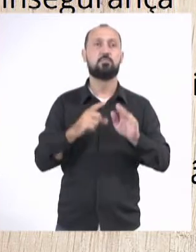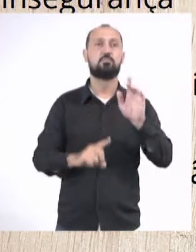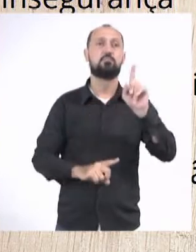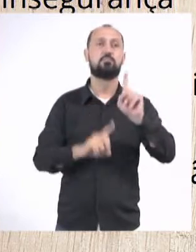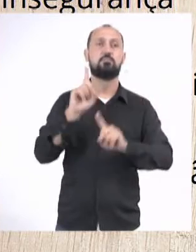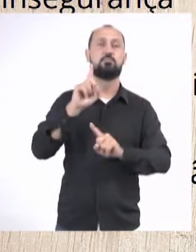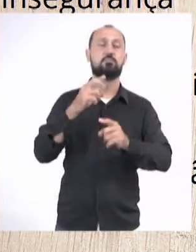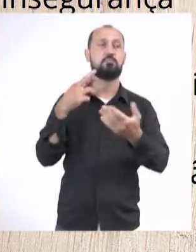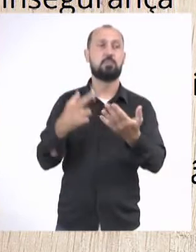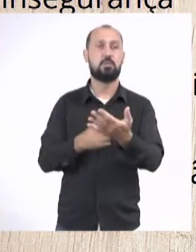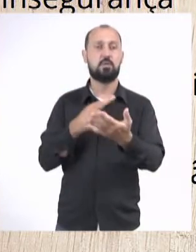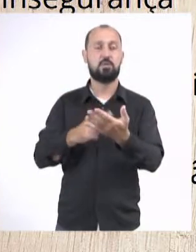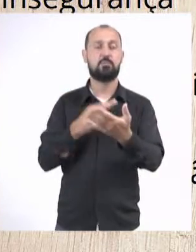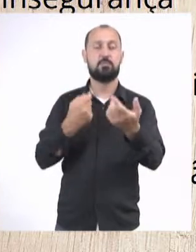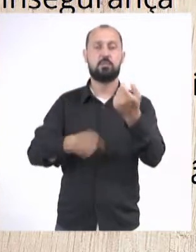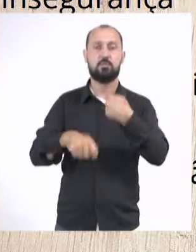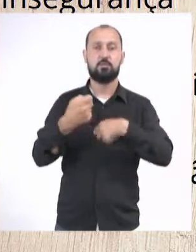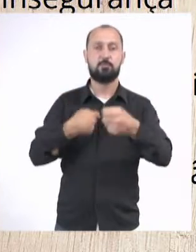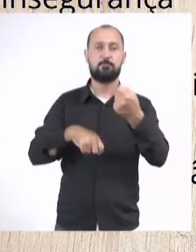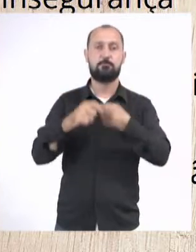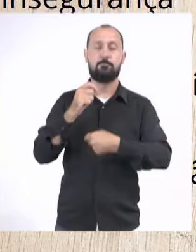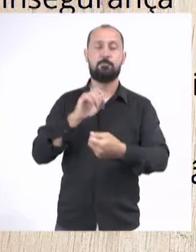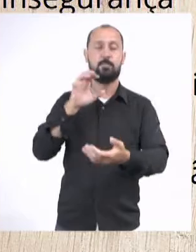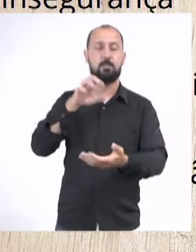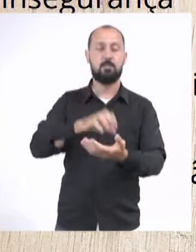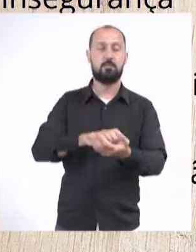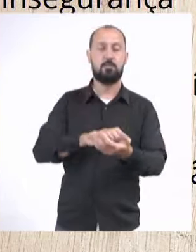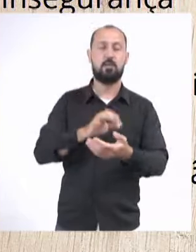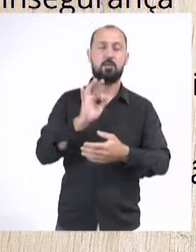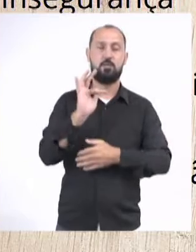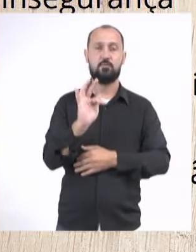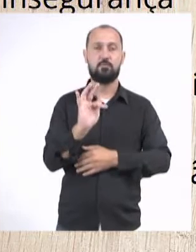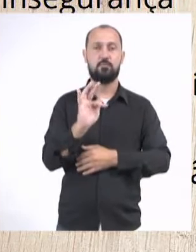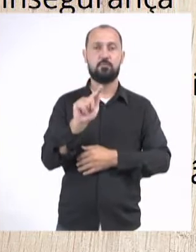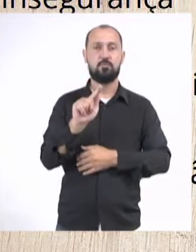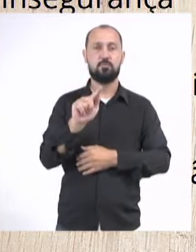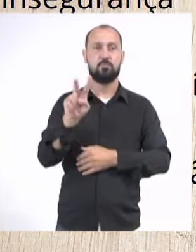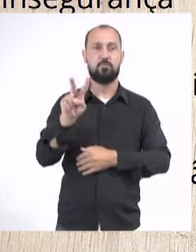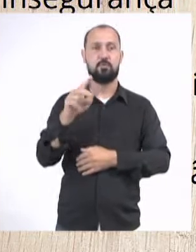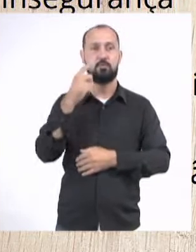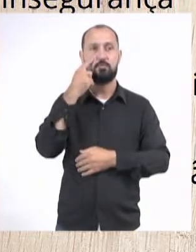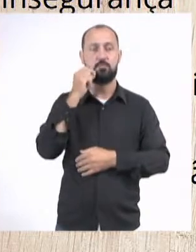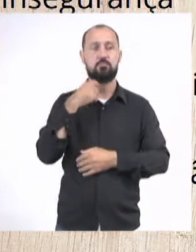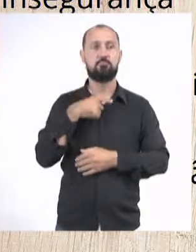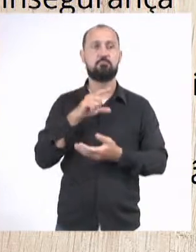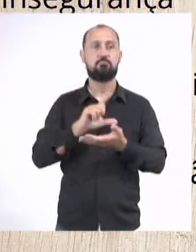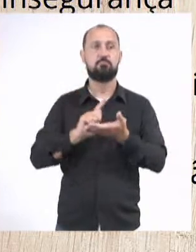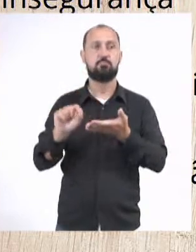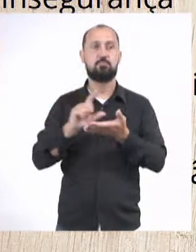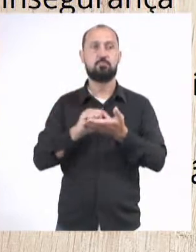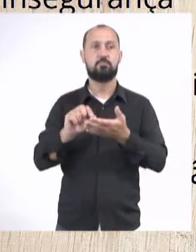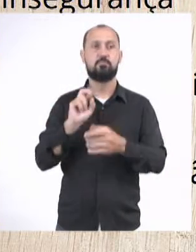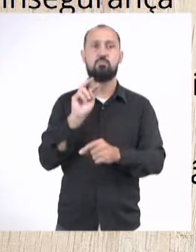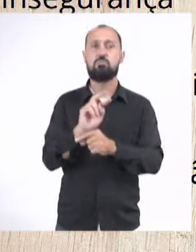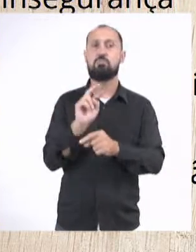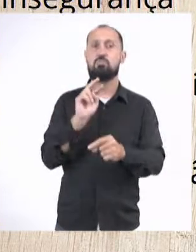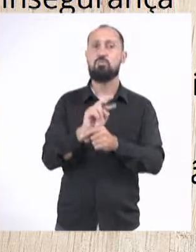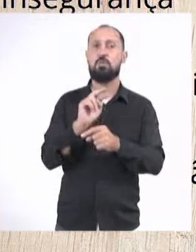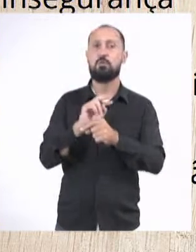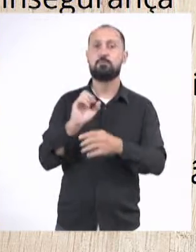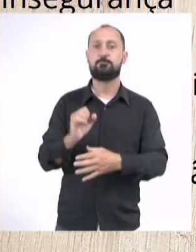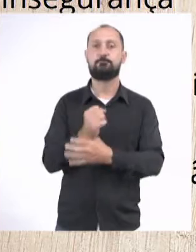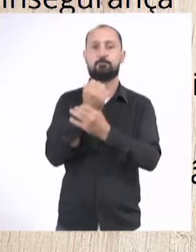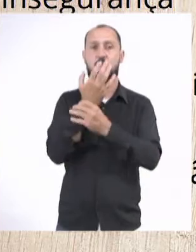na revista de administração pública da Fundação Getúlio Vargas. Ele foi citado no artigo Gestão das Ações de